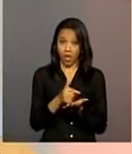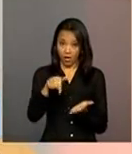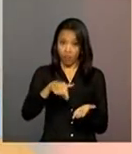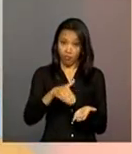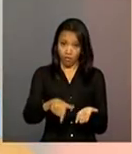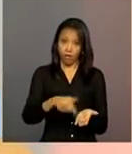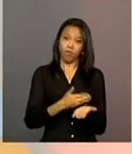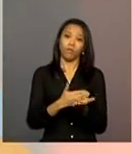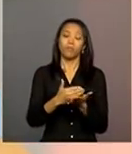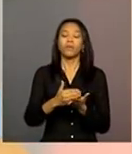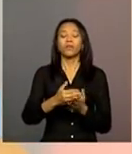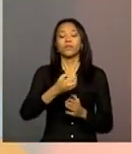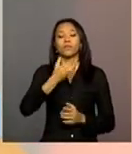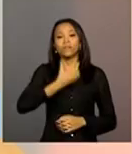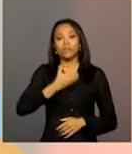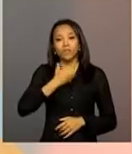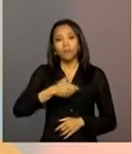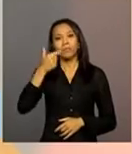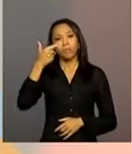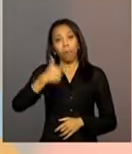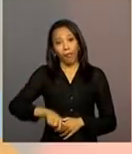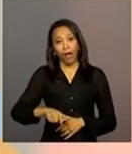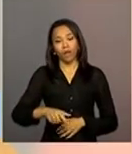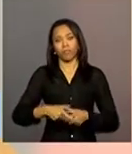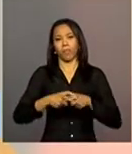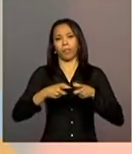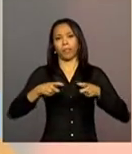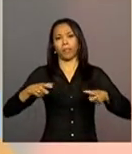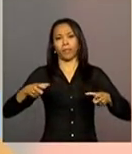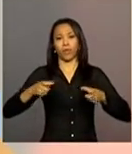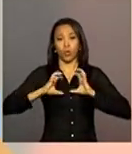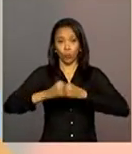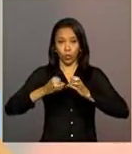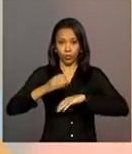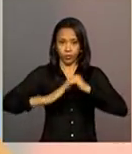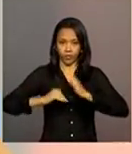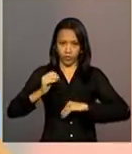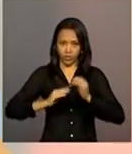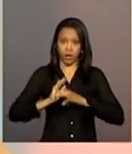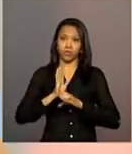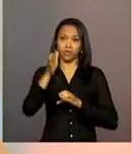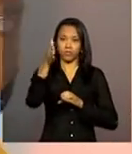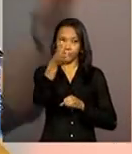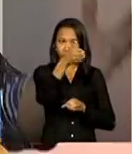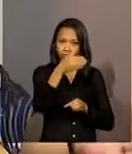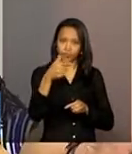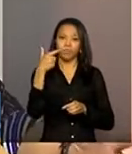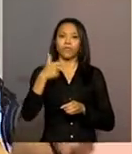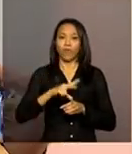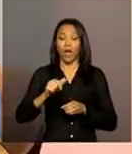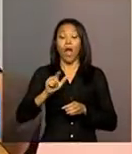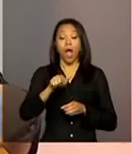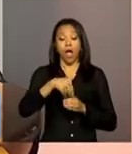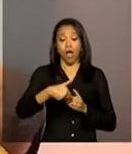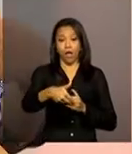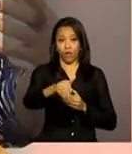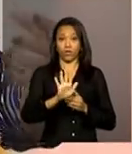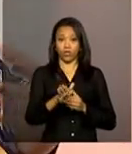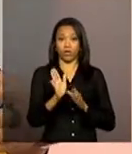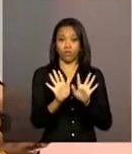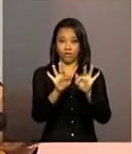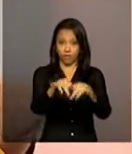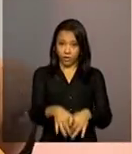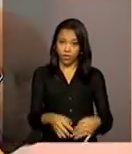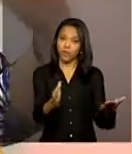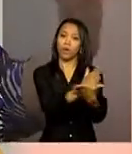aceite aberto para mais equipes de volantes estamos eh e encerrou agora algumas alguns